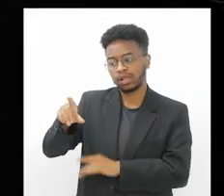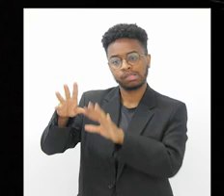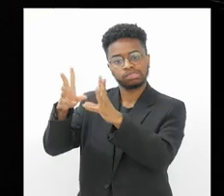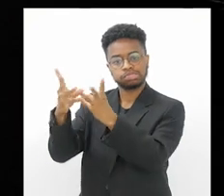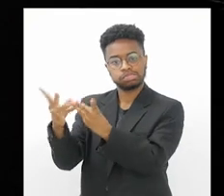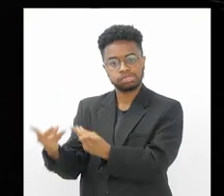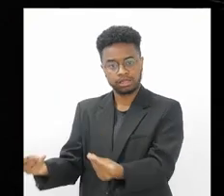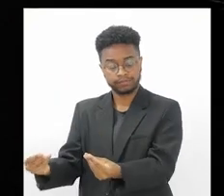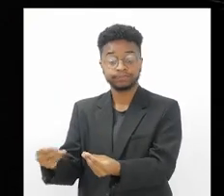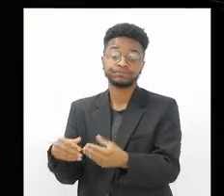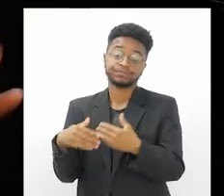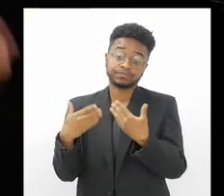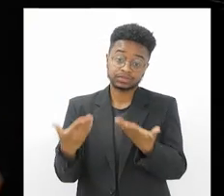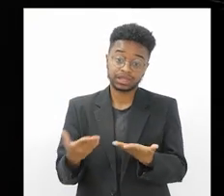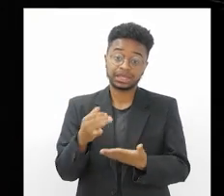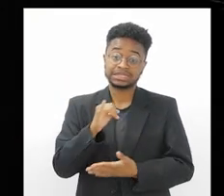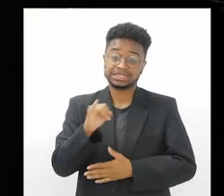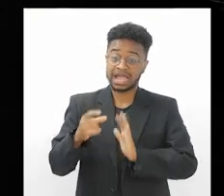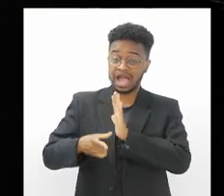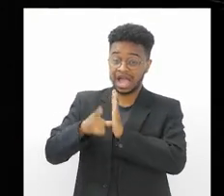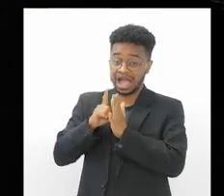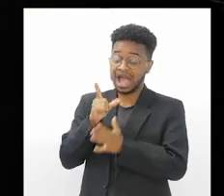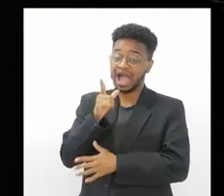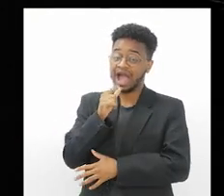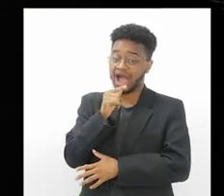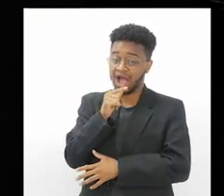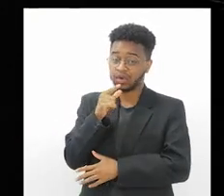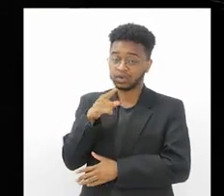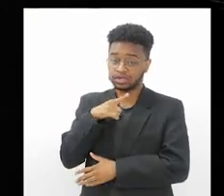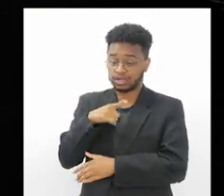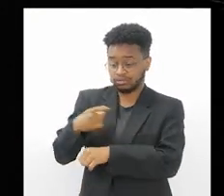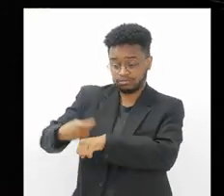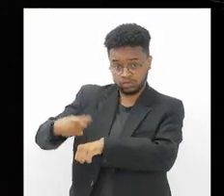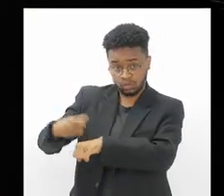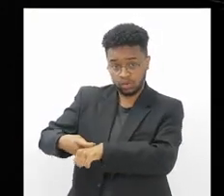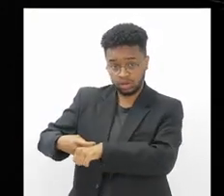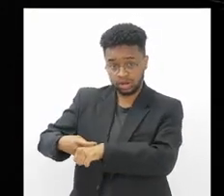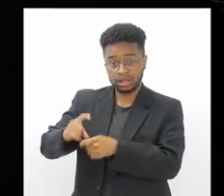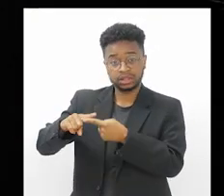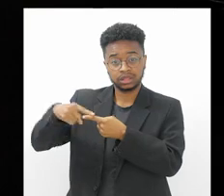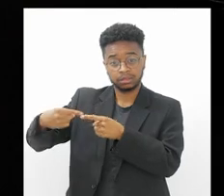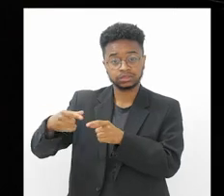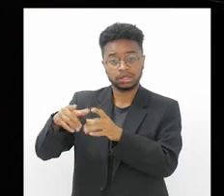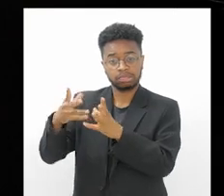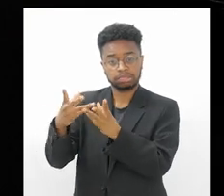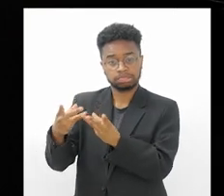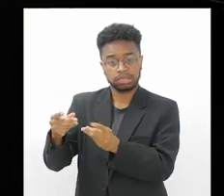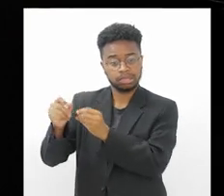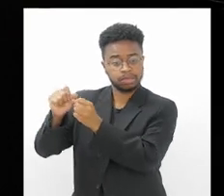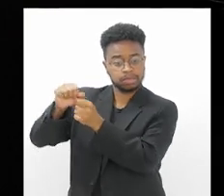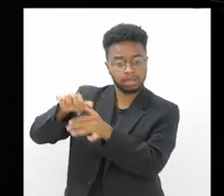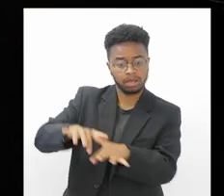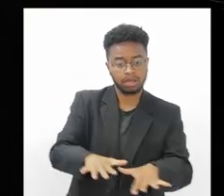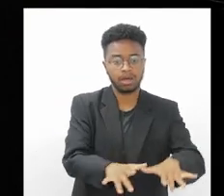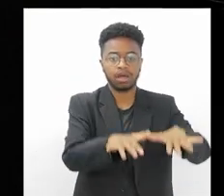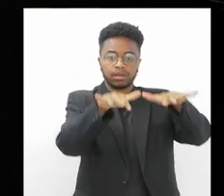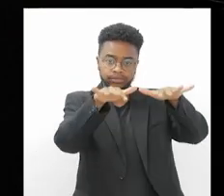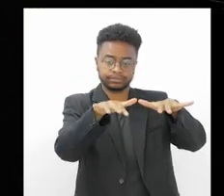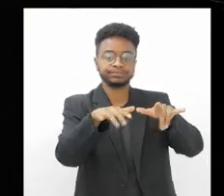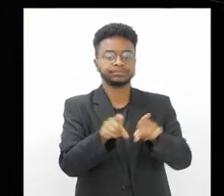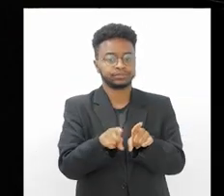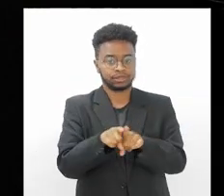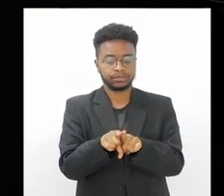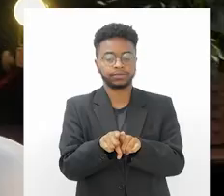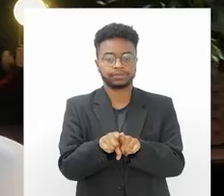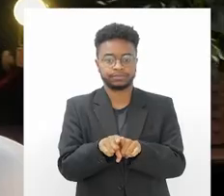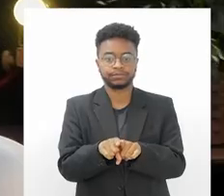calotas polares. Então essa água que estava antes sobre o continente, uhum. ao derreter ela vai para o oceano e também contribui com o